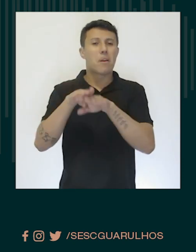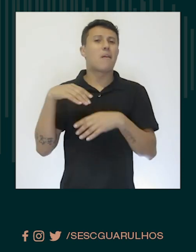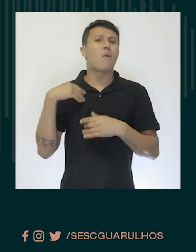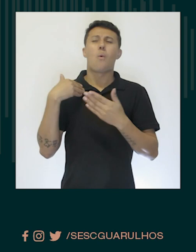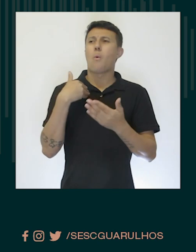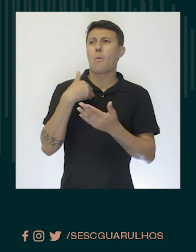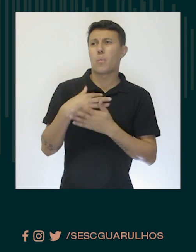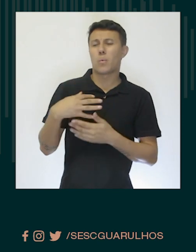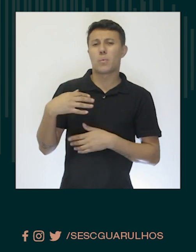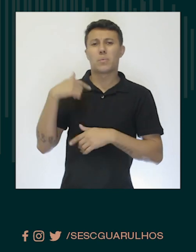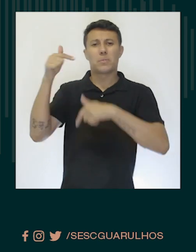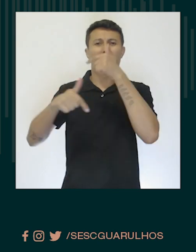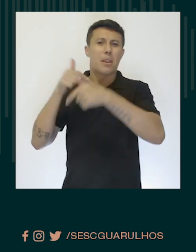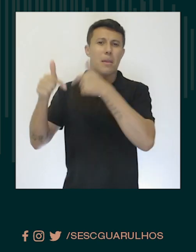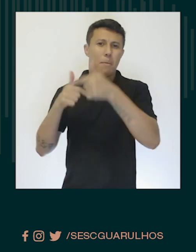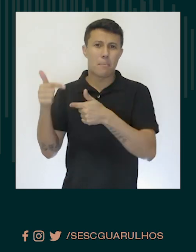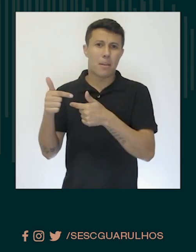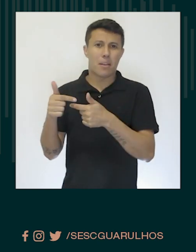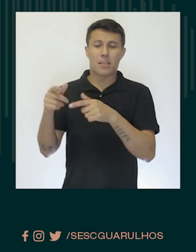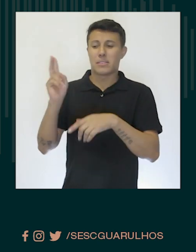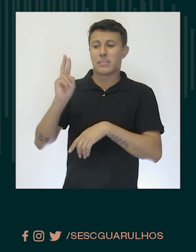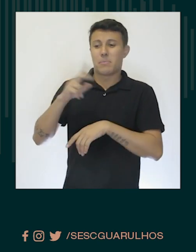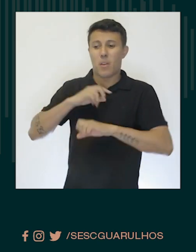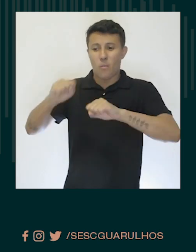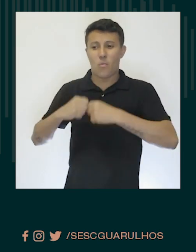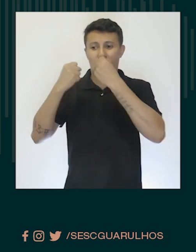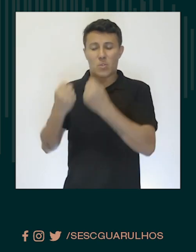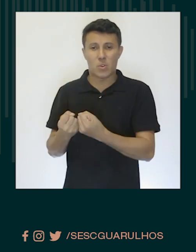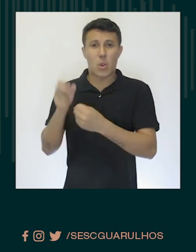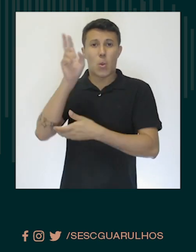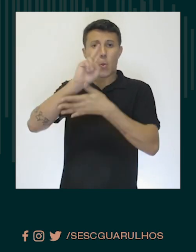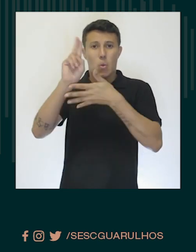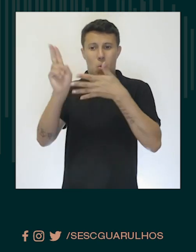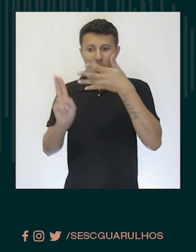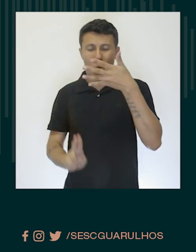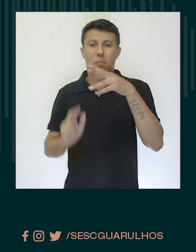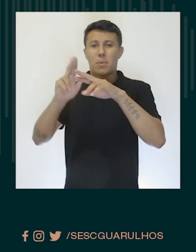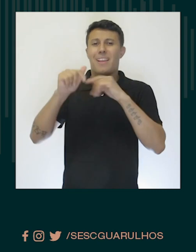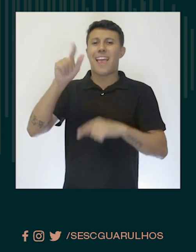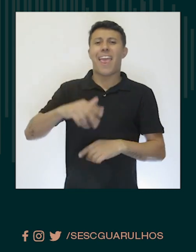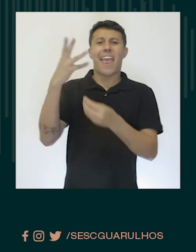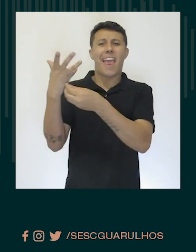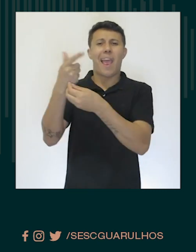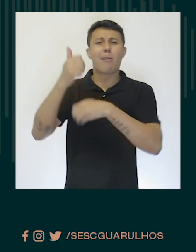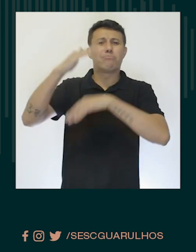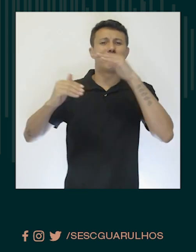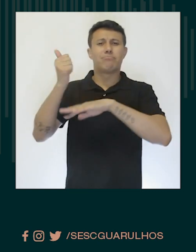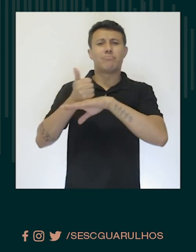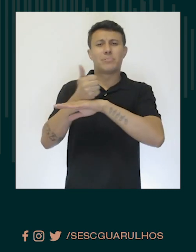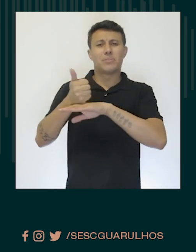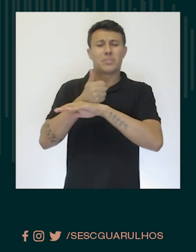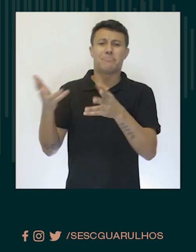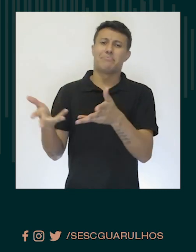Marina Pinto. Estou reforçando esses nomes, porque são artistas que são maravilhosos aqui da nossa